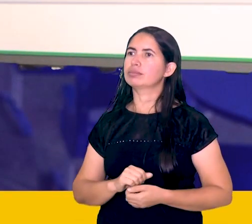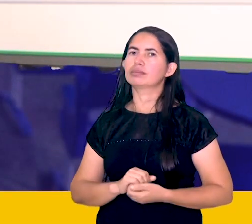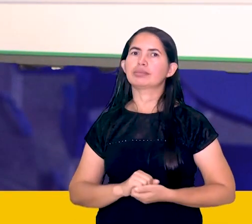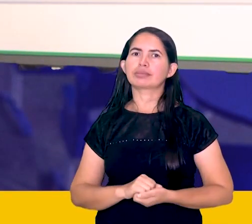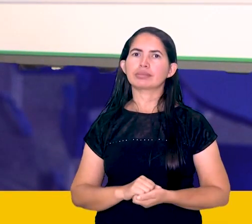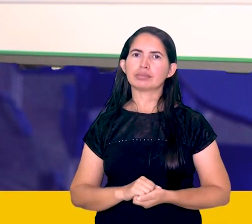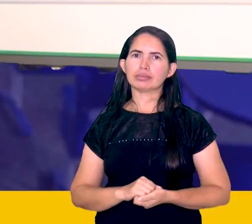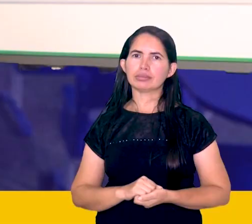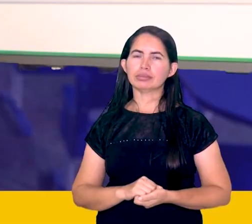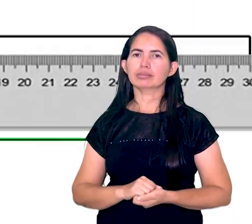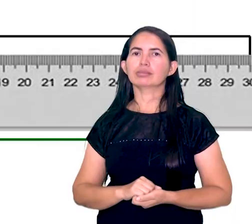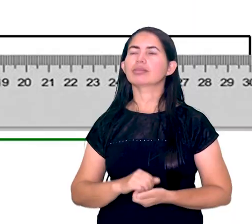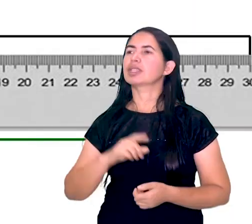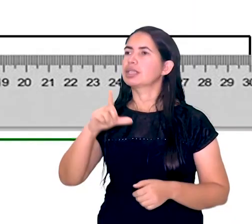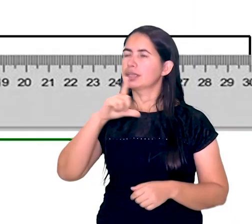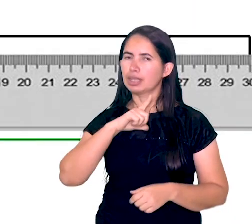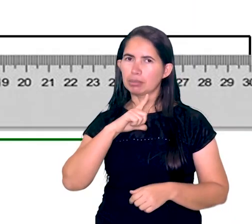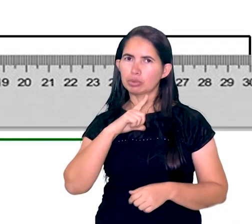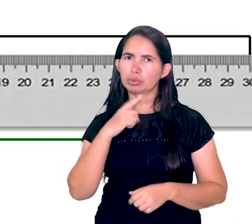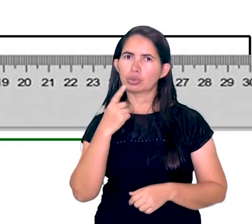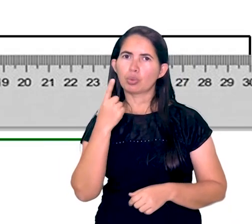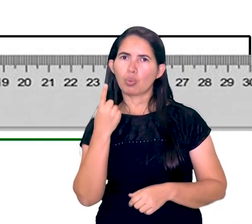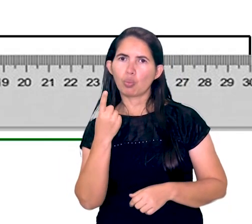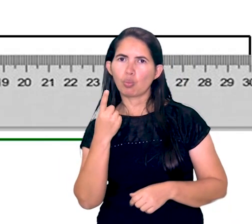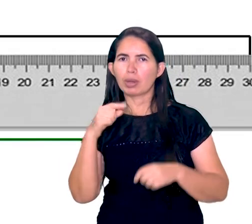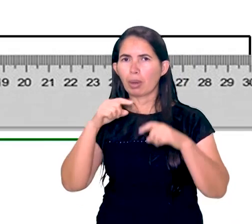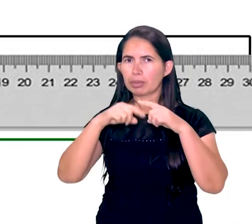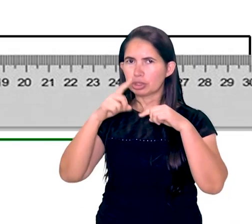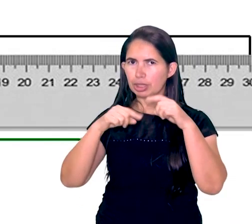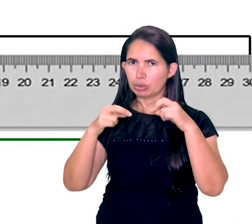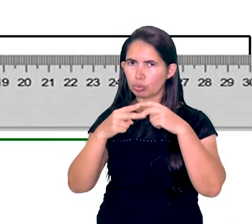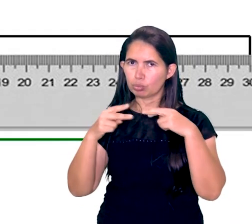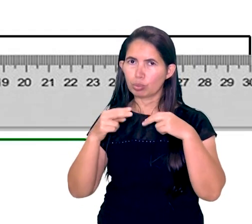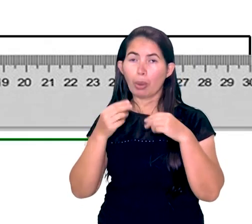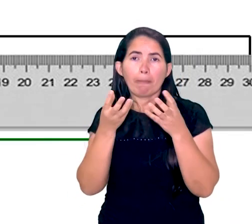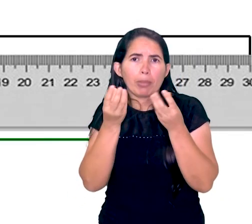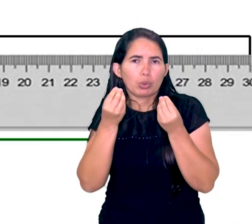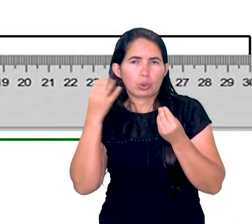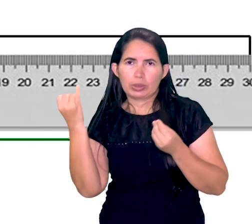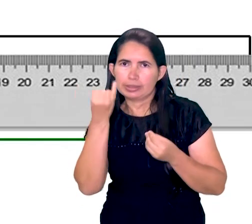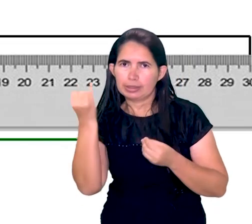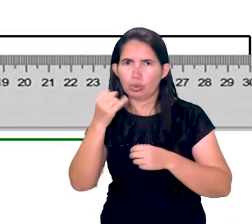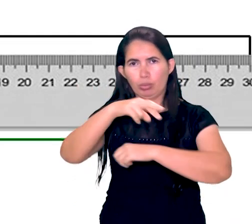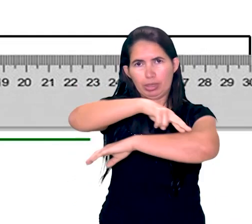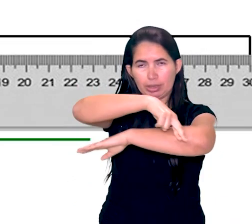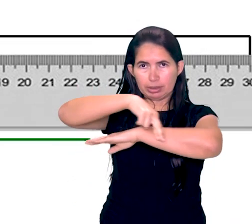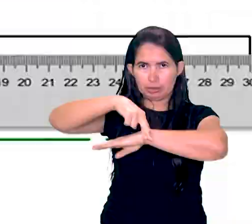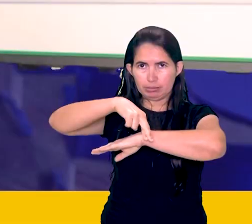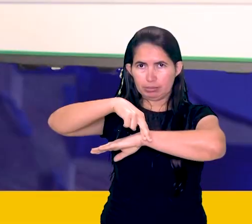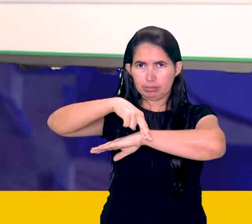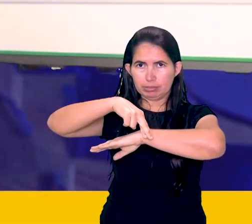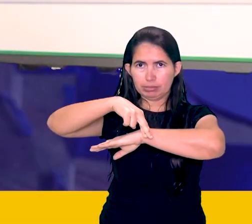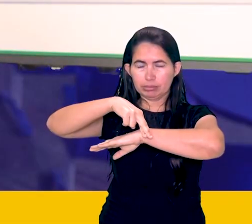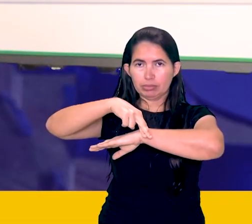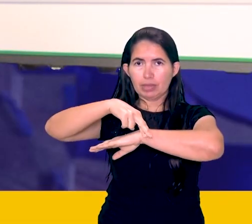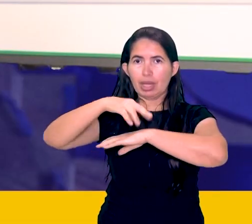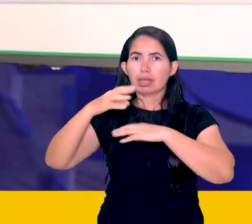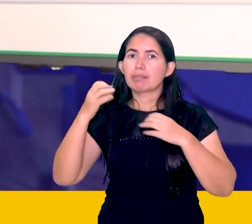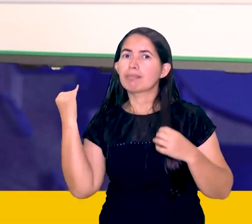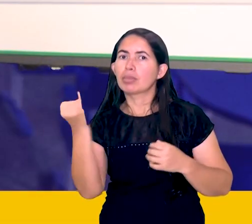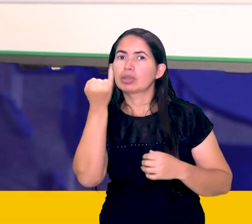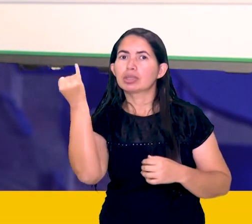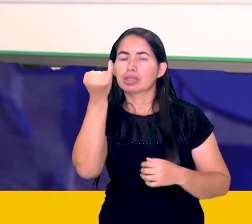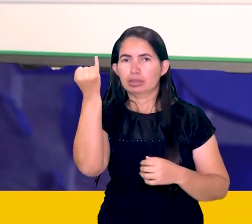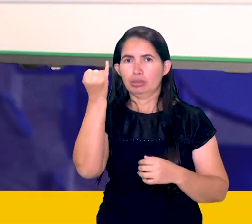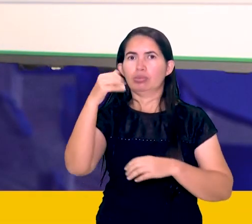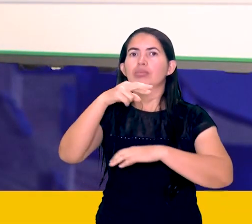E aí? Aqui temos um objeto muito conhecido por vocês, ó. A régua. É muito